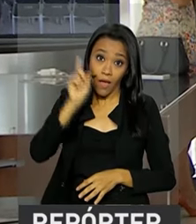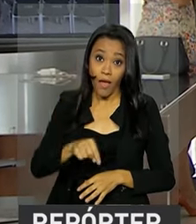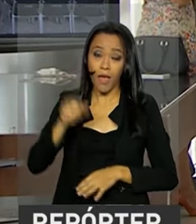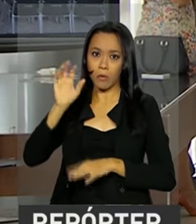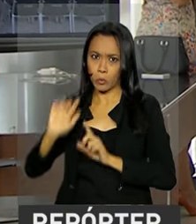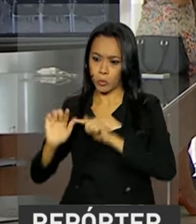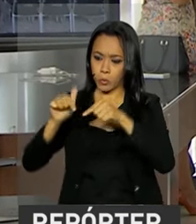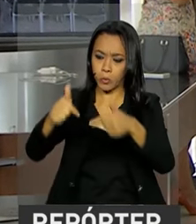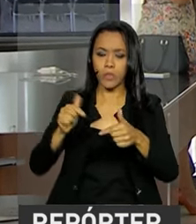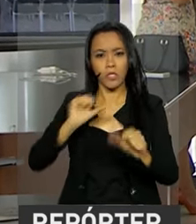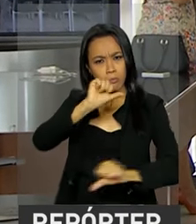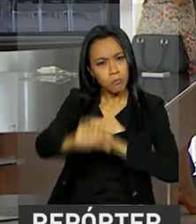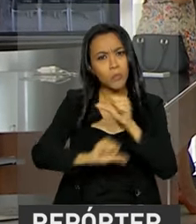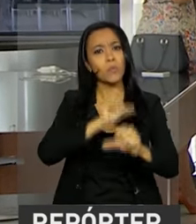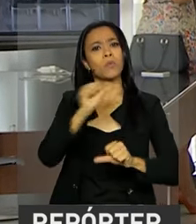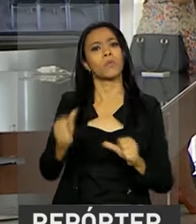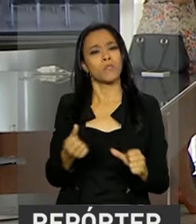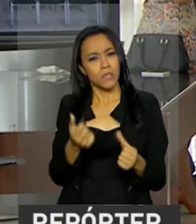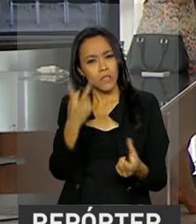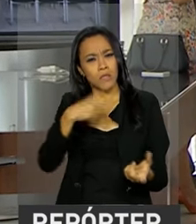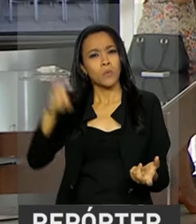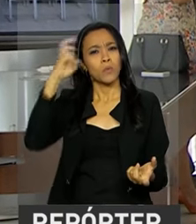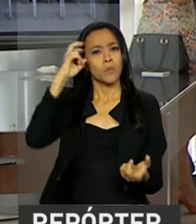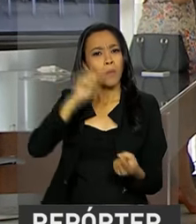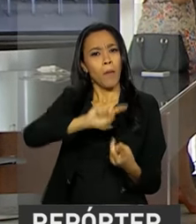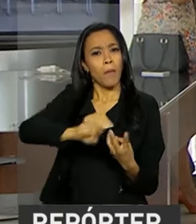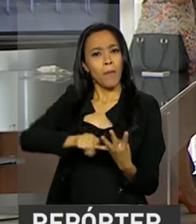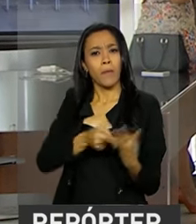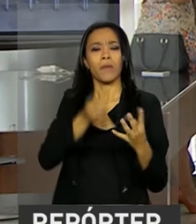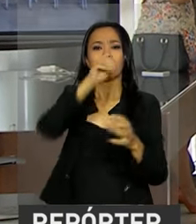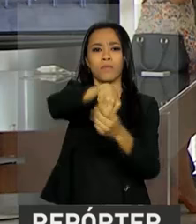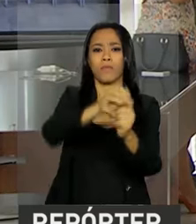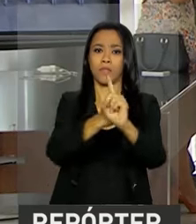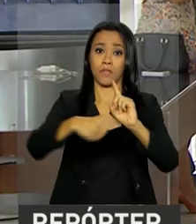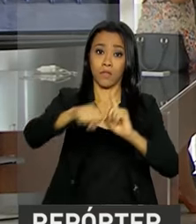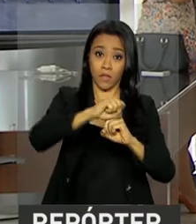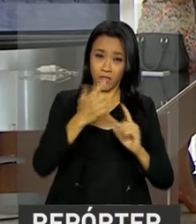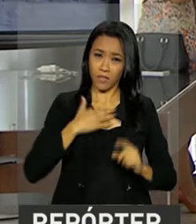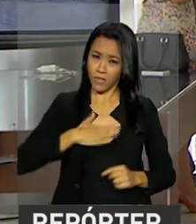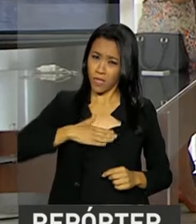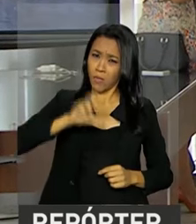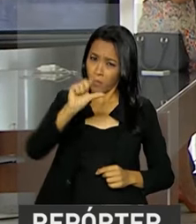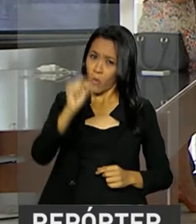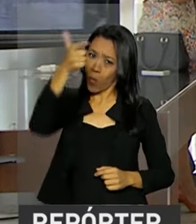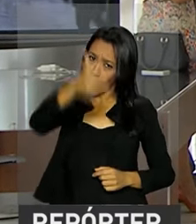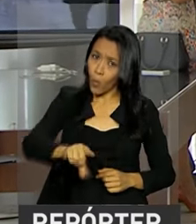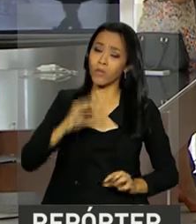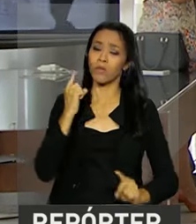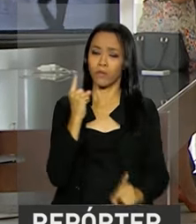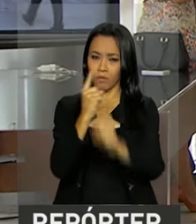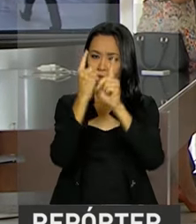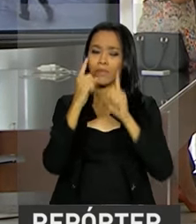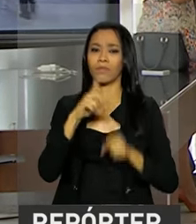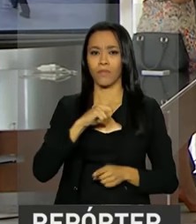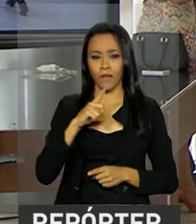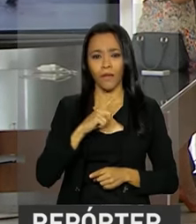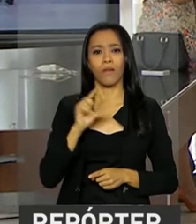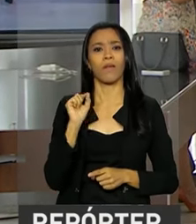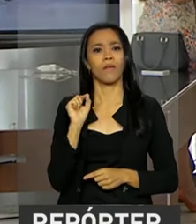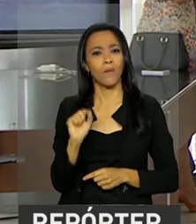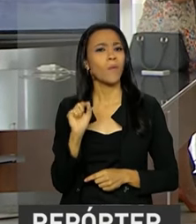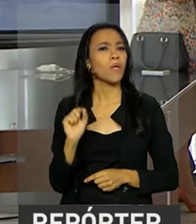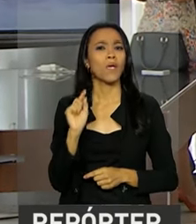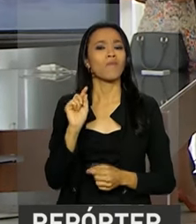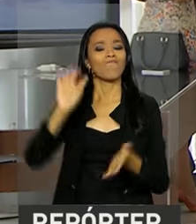da sociedade. Renata, agora a gente segue acompanhando a agenda do presidente Michel Temer. Daqui a pouquinho vai começar uma outra cerimônia também